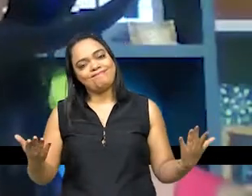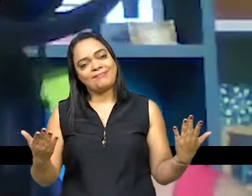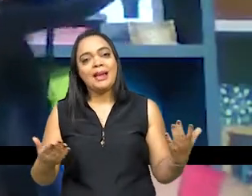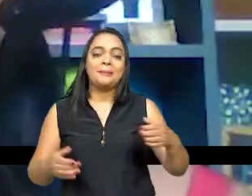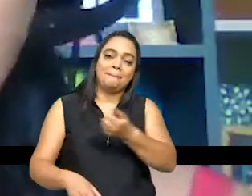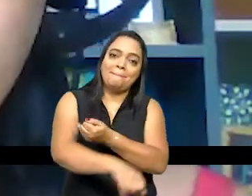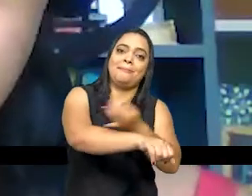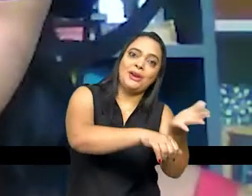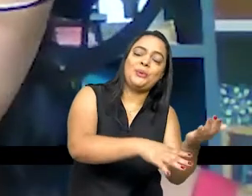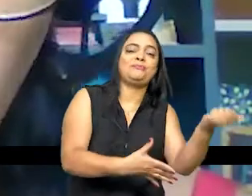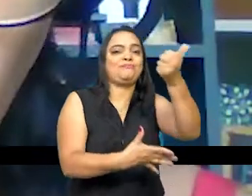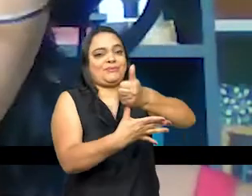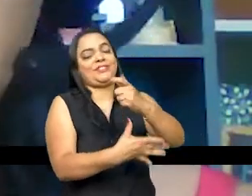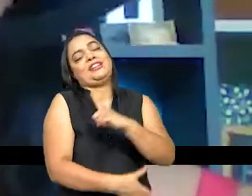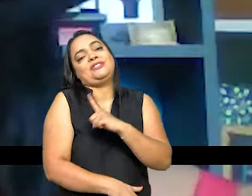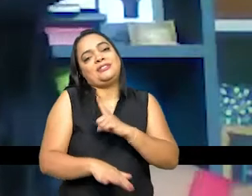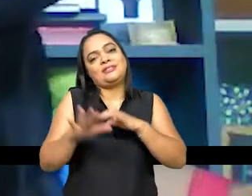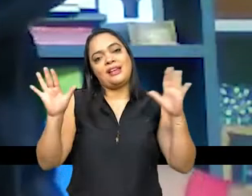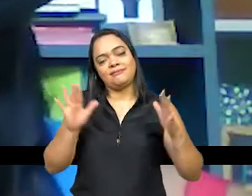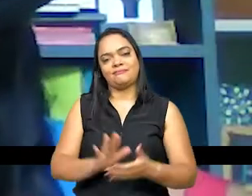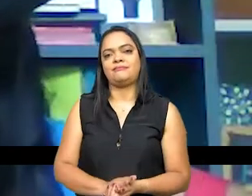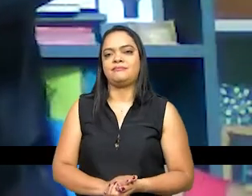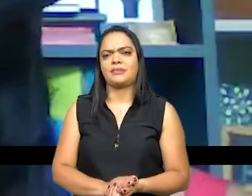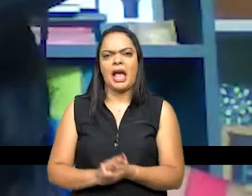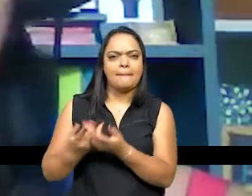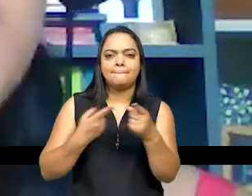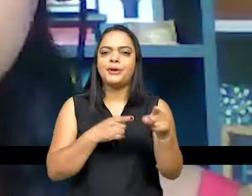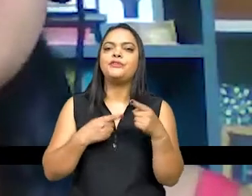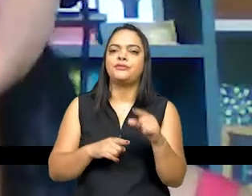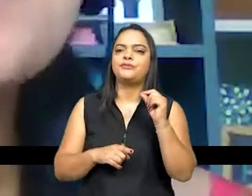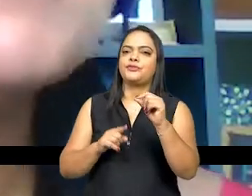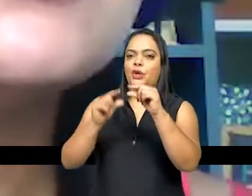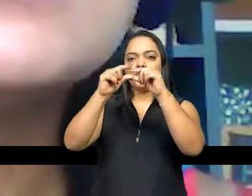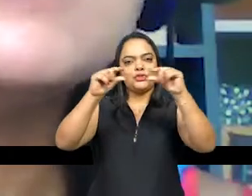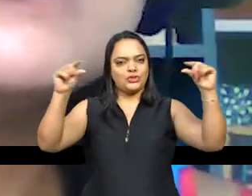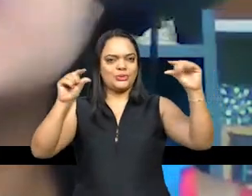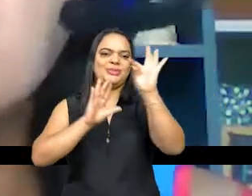ele vai trazer uma provocação. E o título do